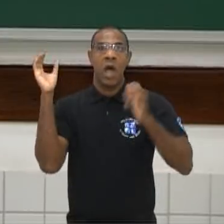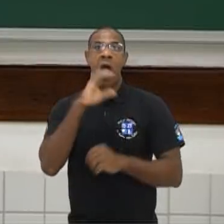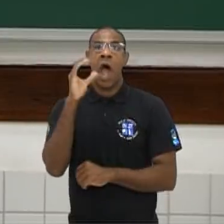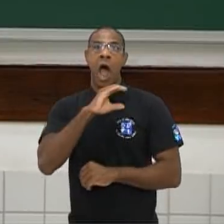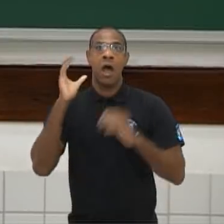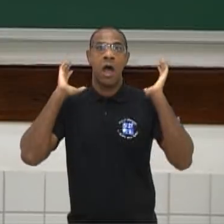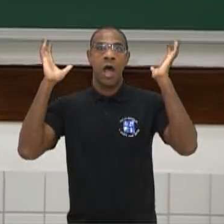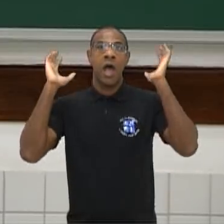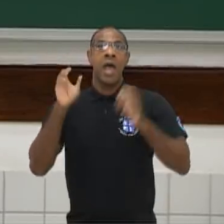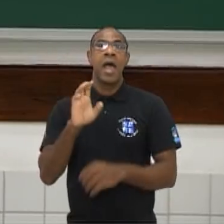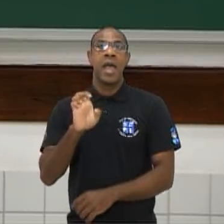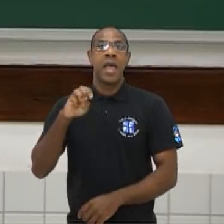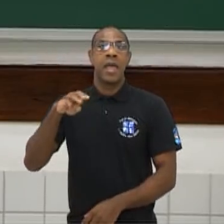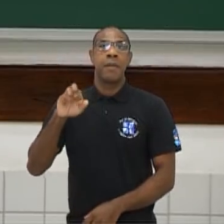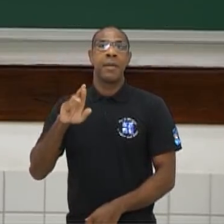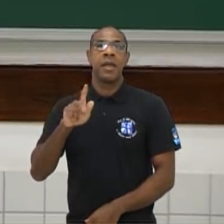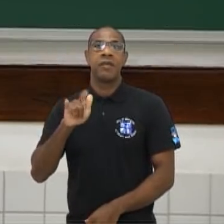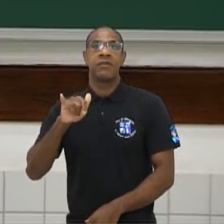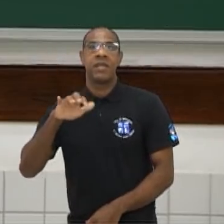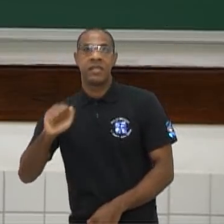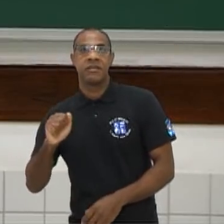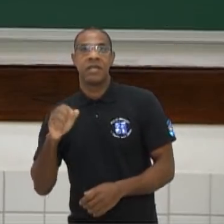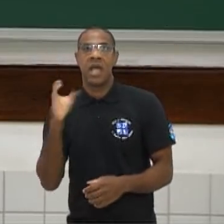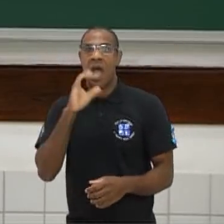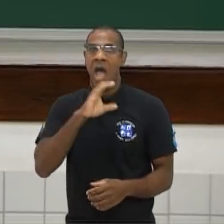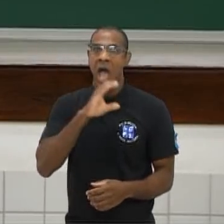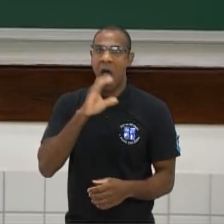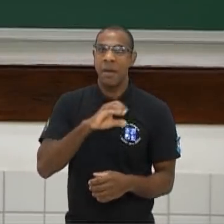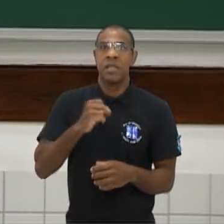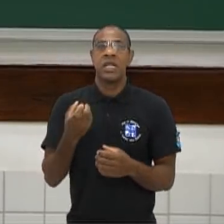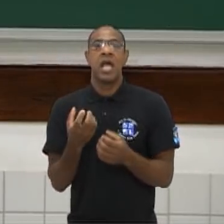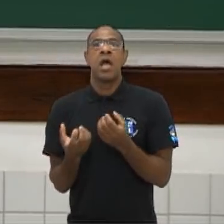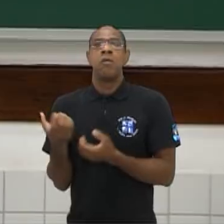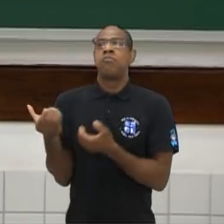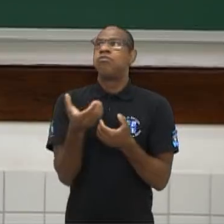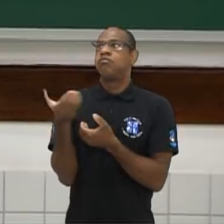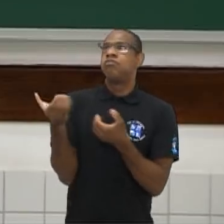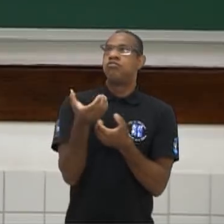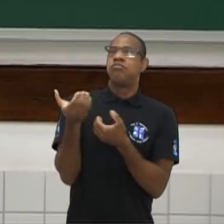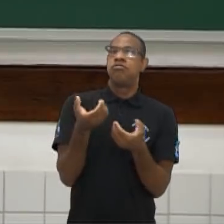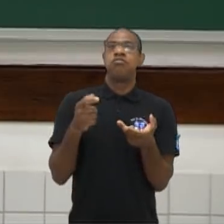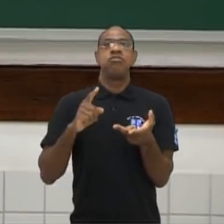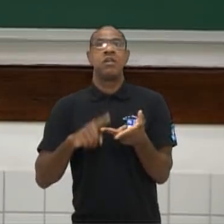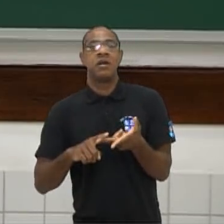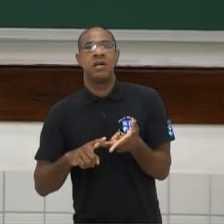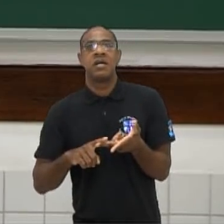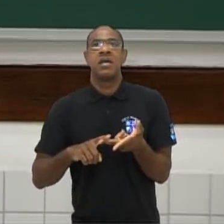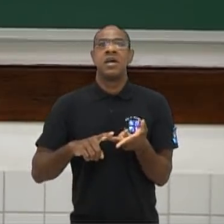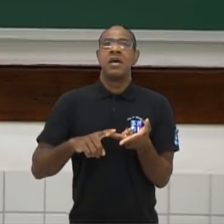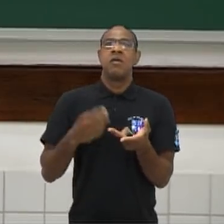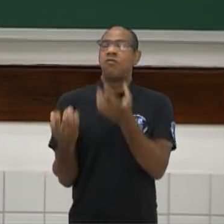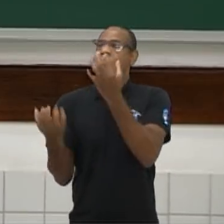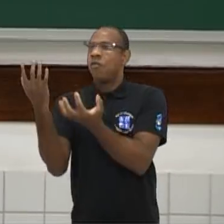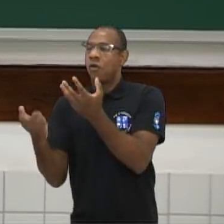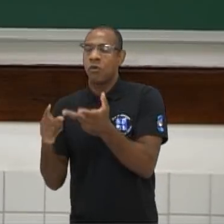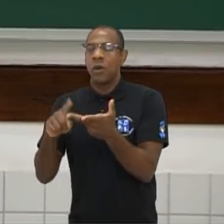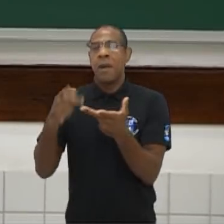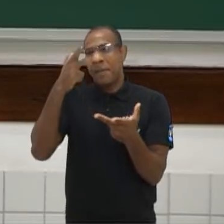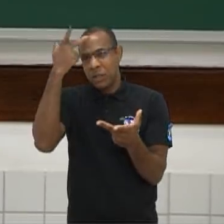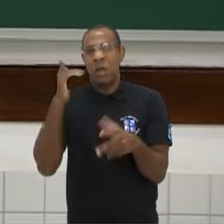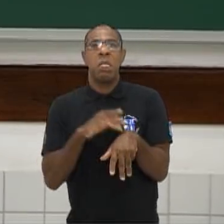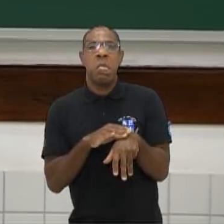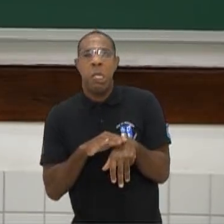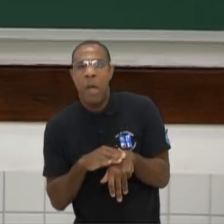ocorrendo, se é um resgate, se é um incêndio, se é uma pessoa que está enferma.